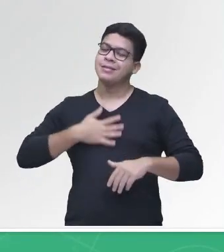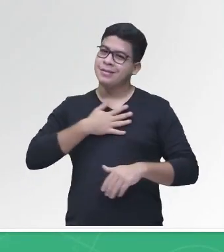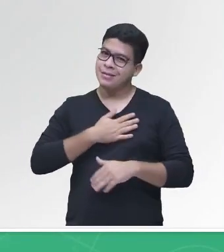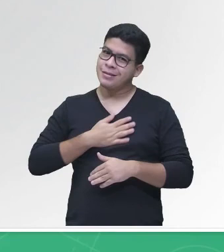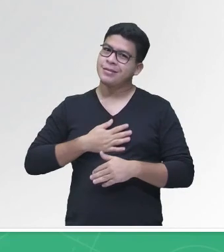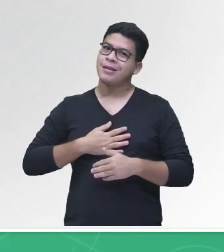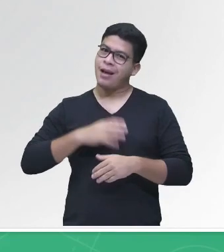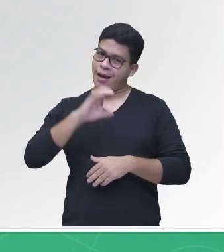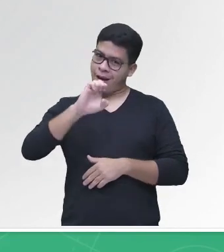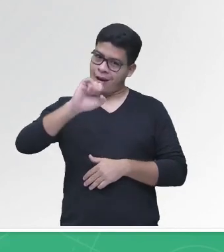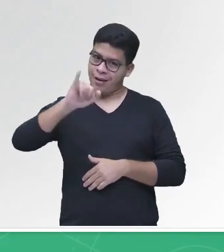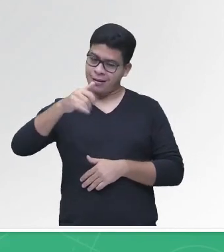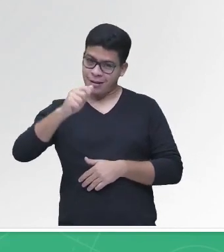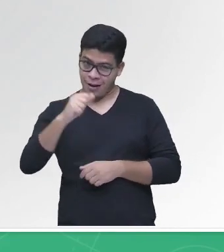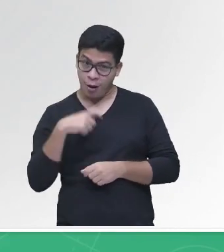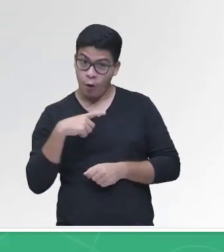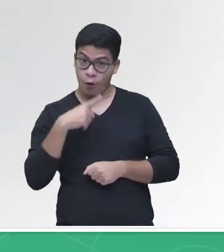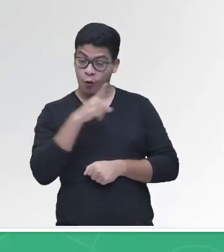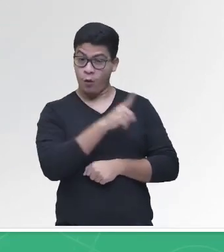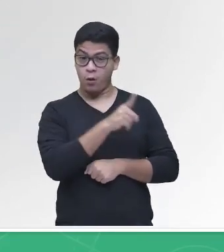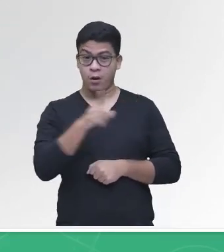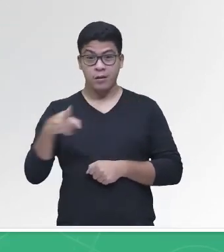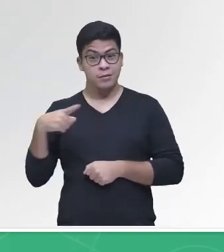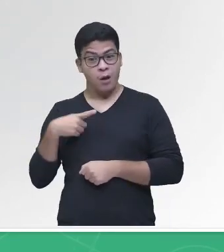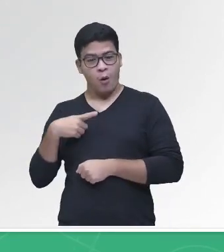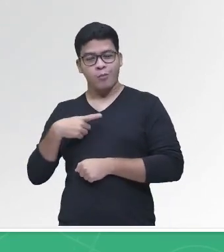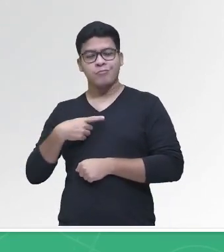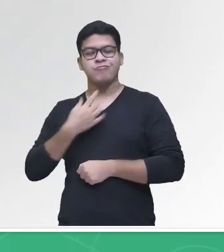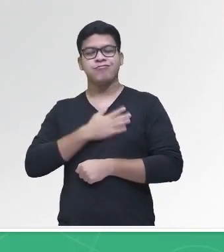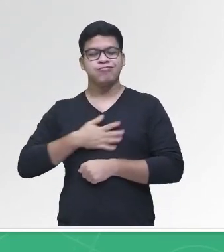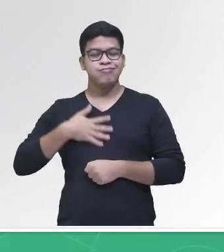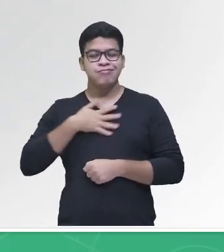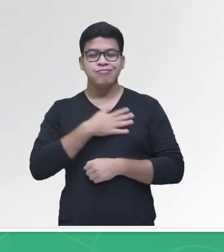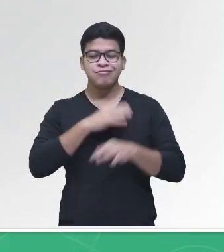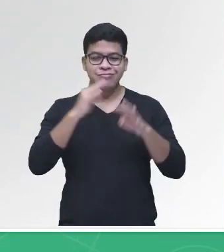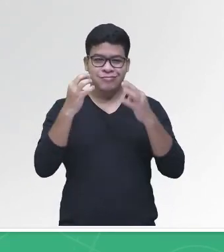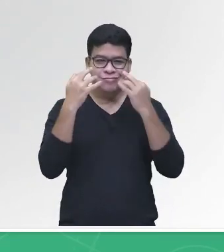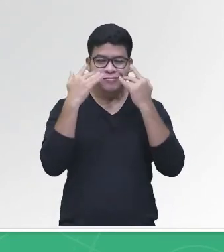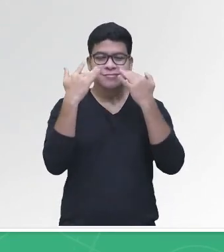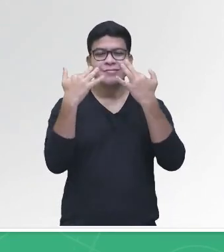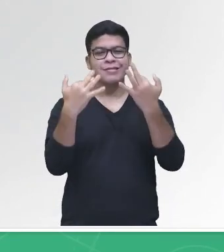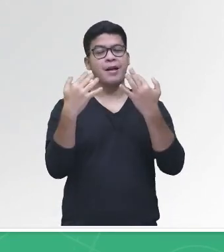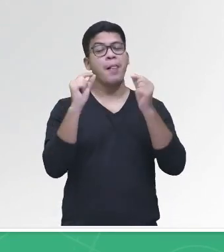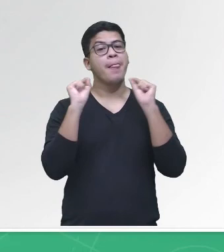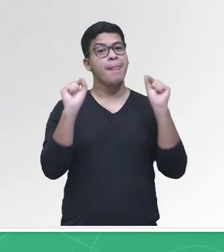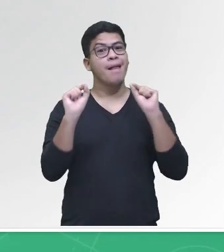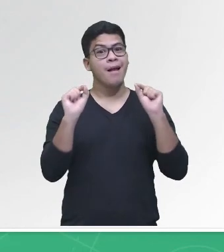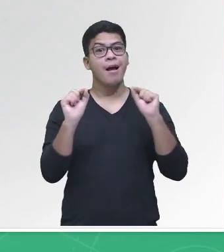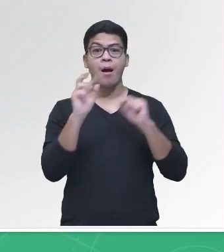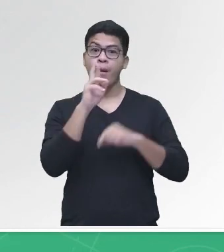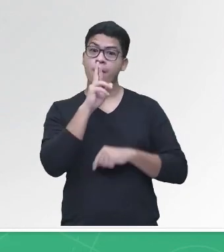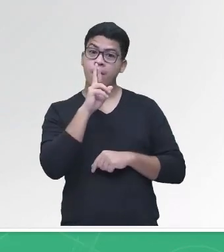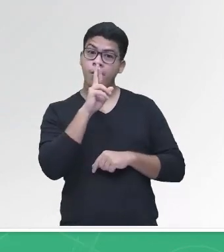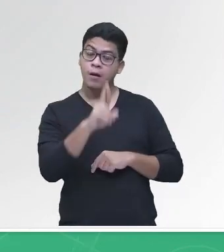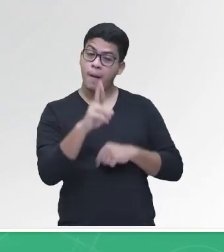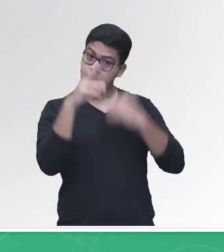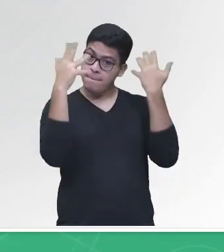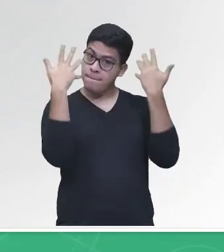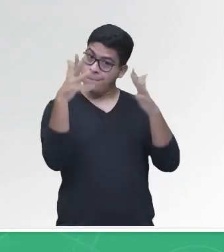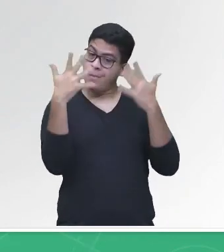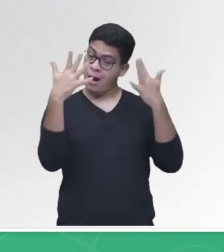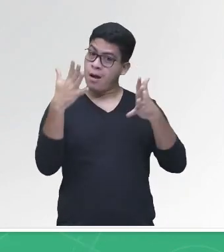trabalhar com a EJA por isso. Vocês são encantadores. Parabéns. E agora vamos à nossa resposta. Parabéns e obrigada